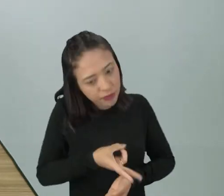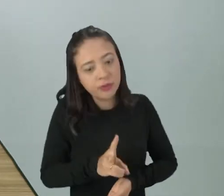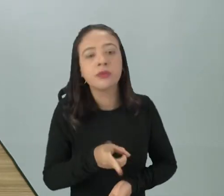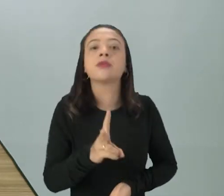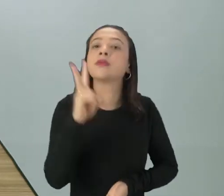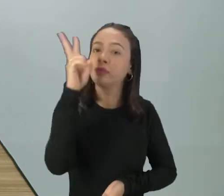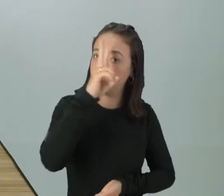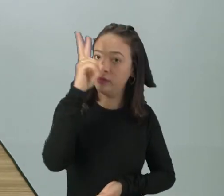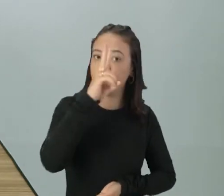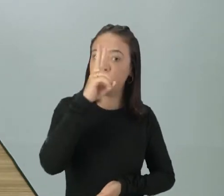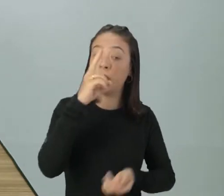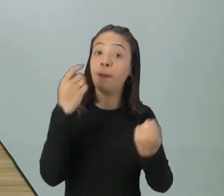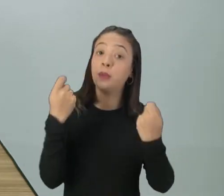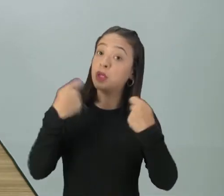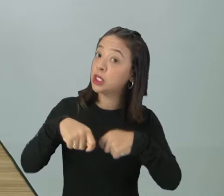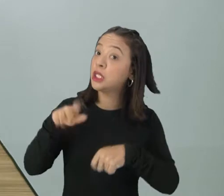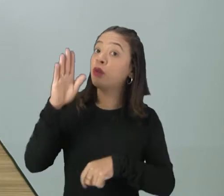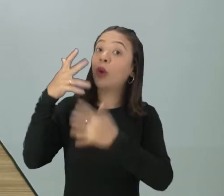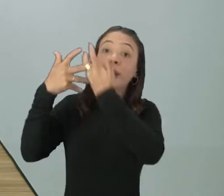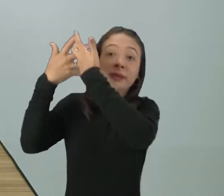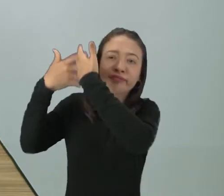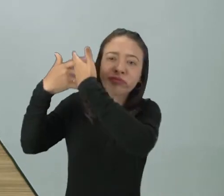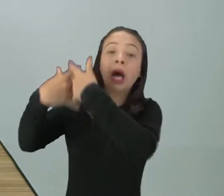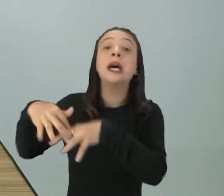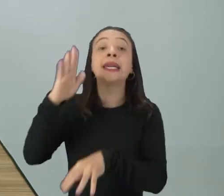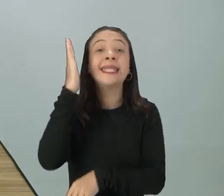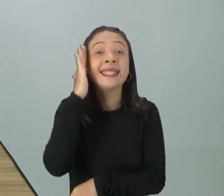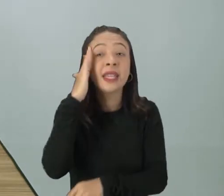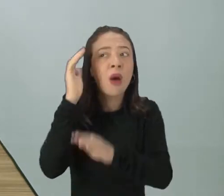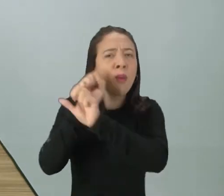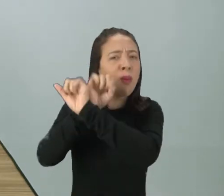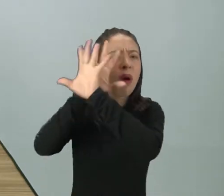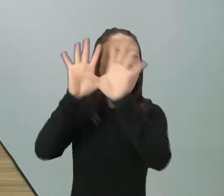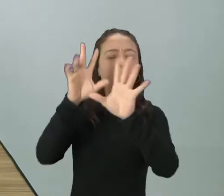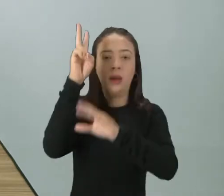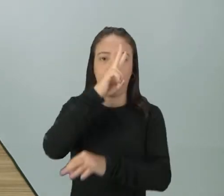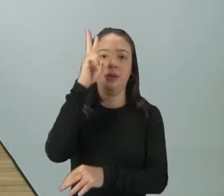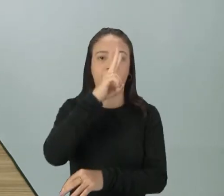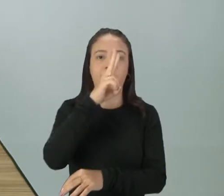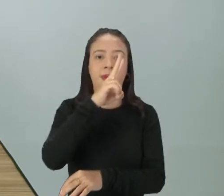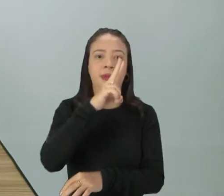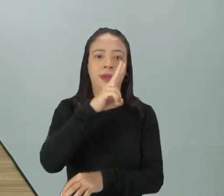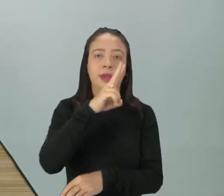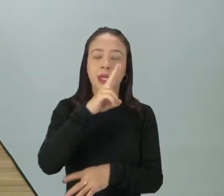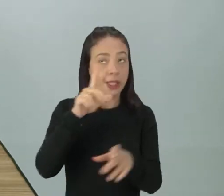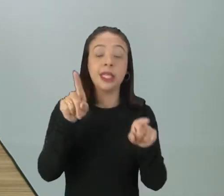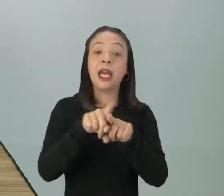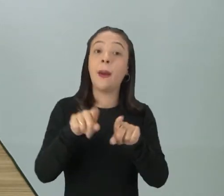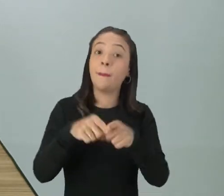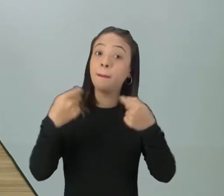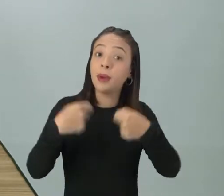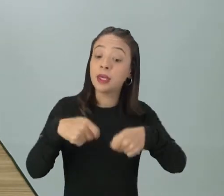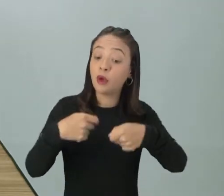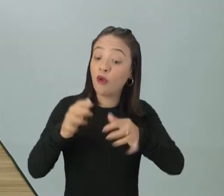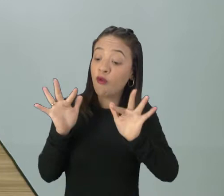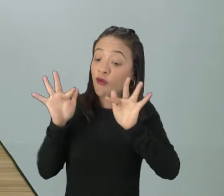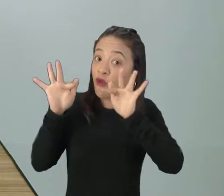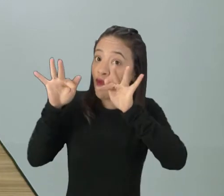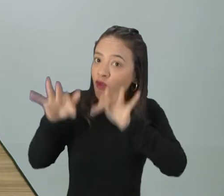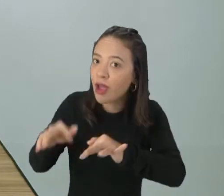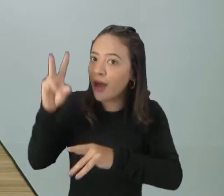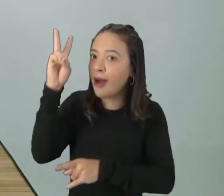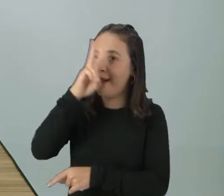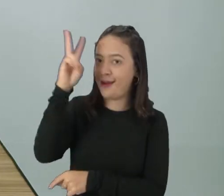continuidade para que a gente possa entender melhor. E o final da história. Nós